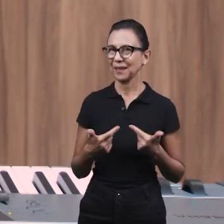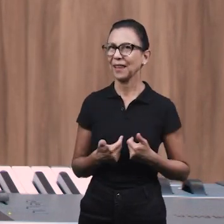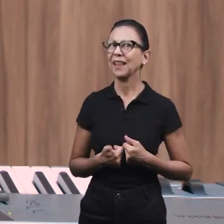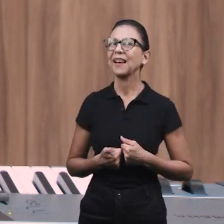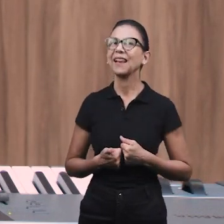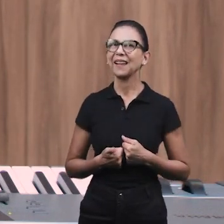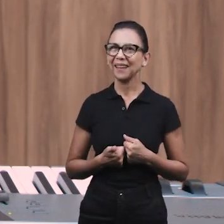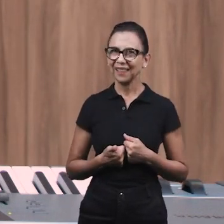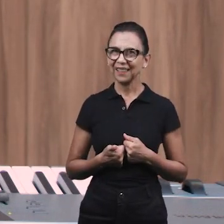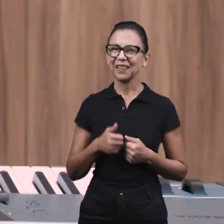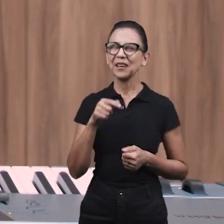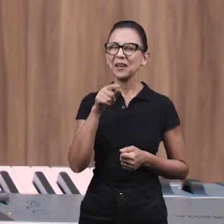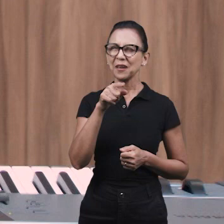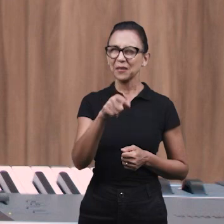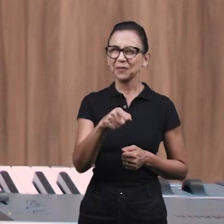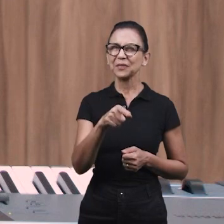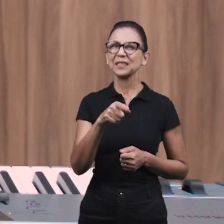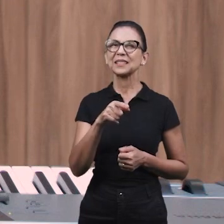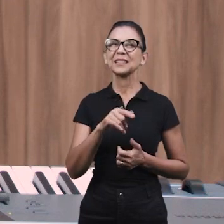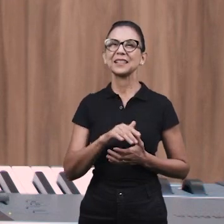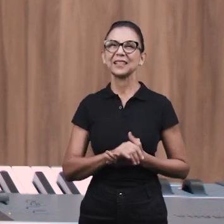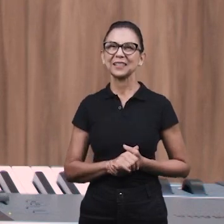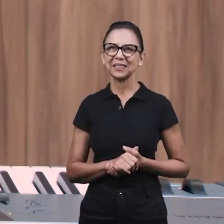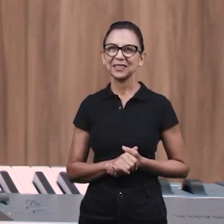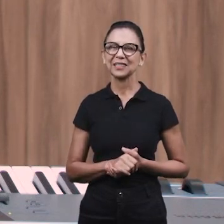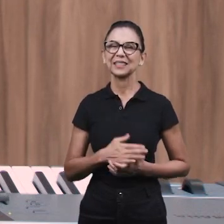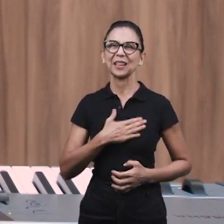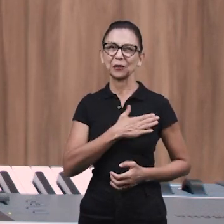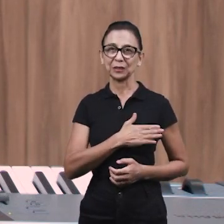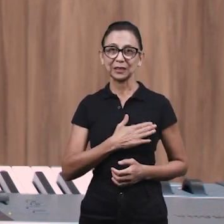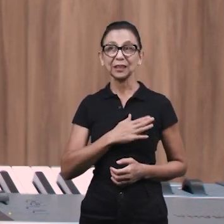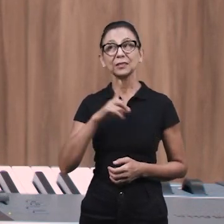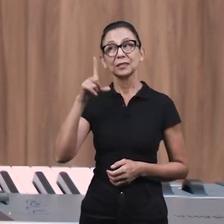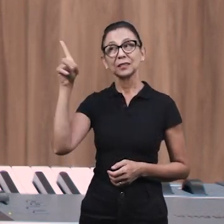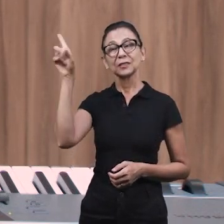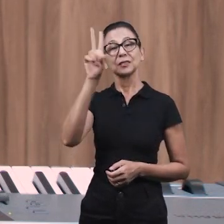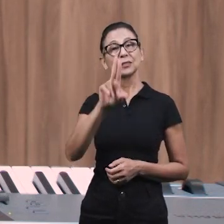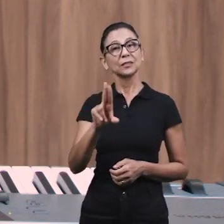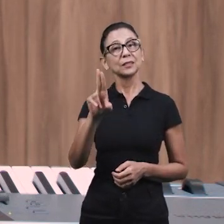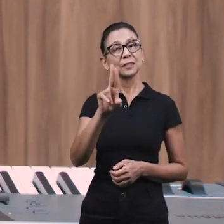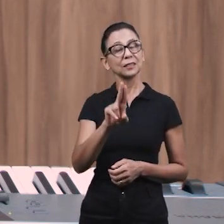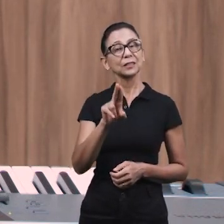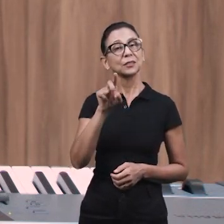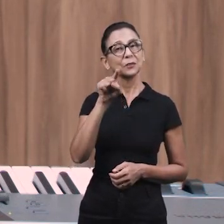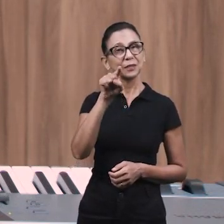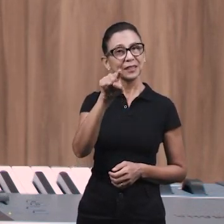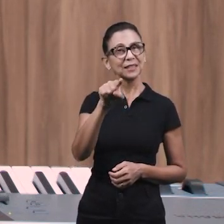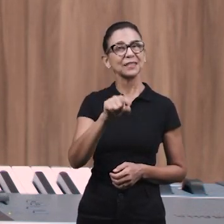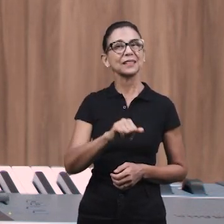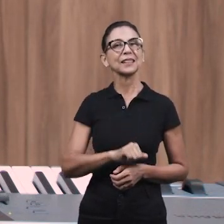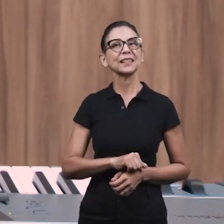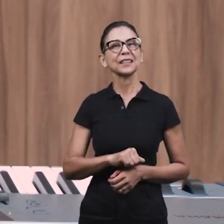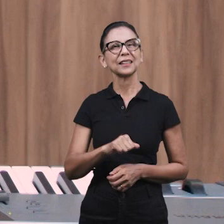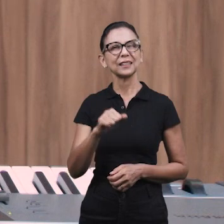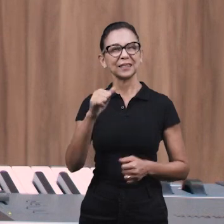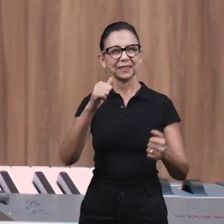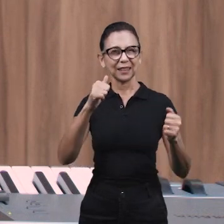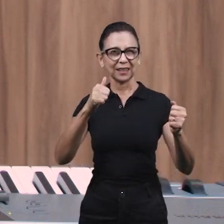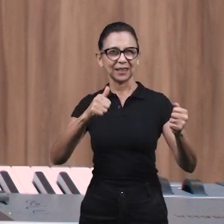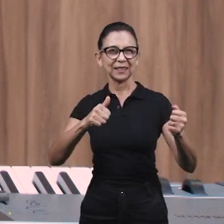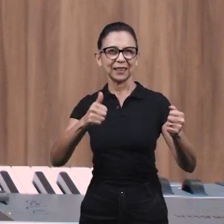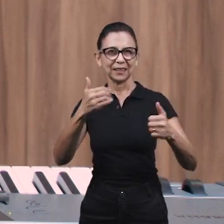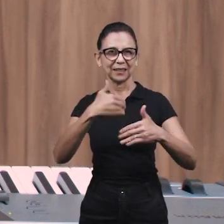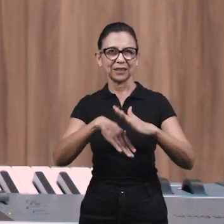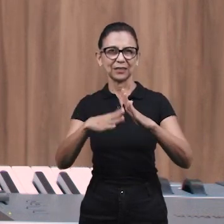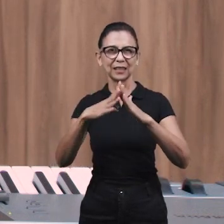maravilhoso. Nós sabemos que vocês já têm sido usados nas mãos do Senhor como instrumentos de louvor. Eu sei que vocês estão tocando